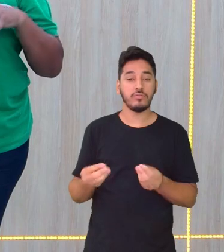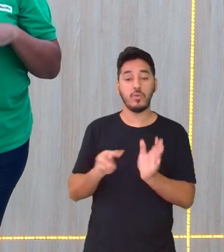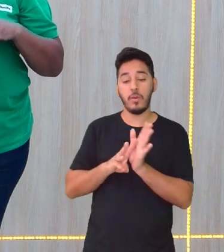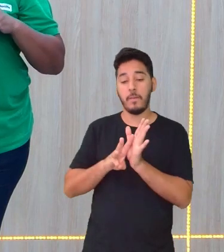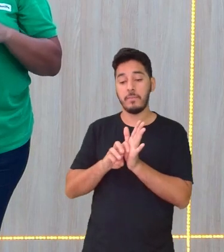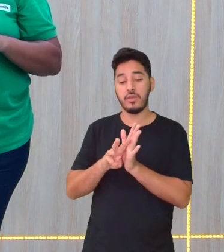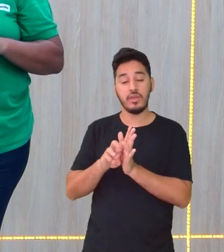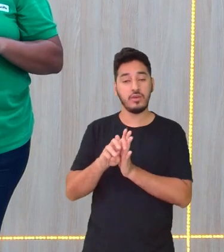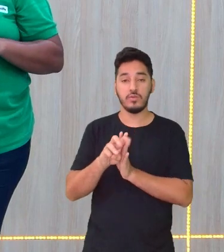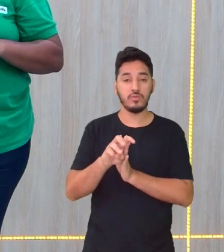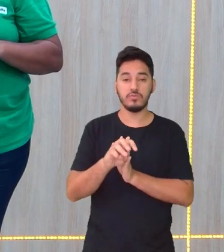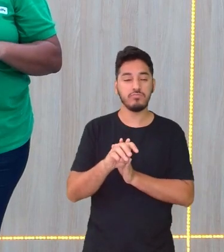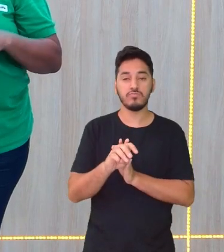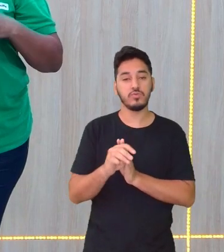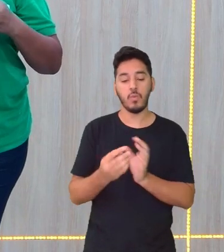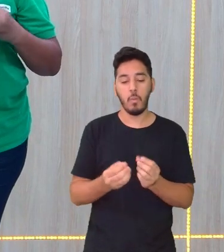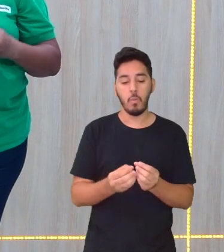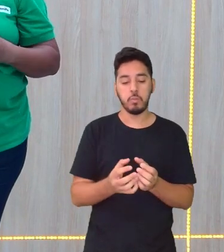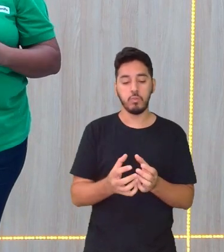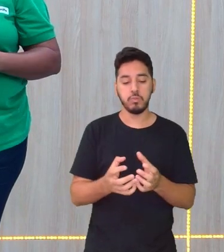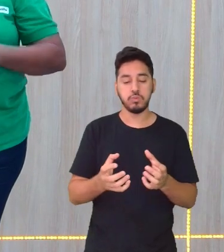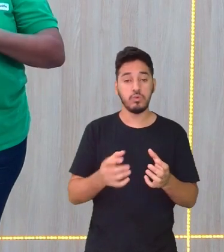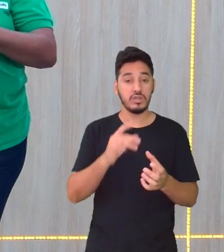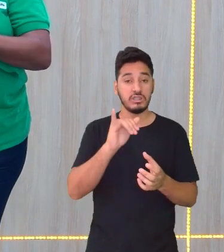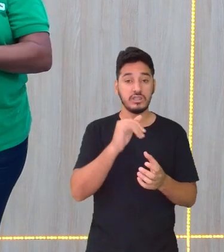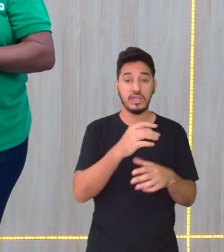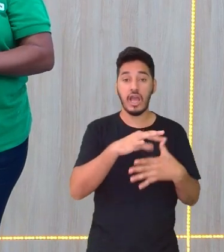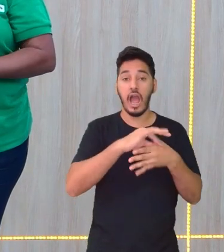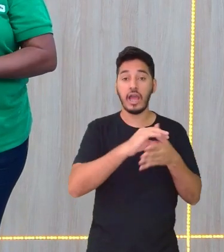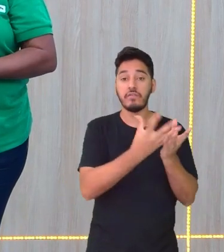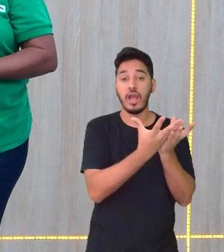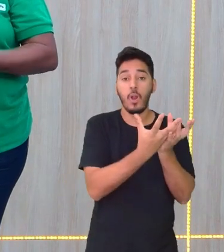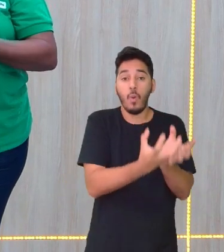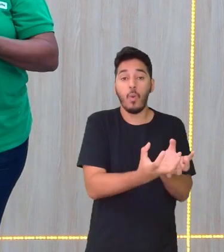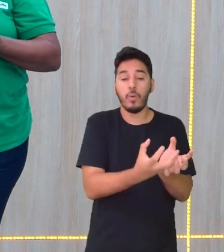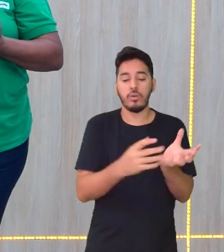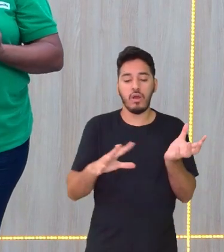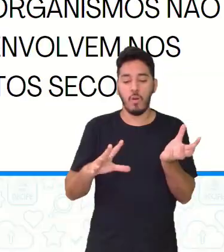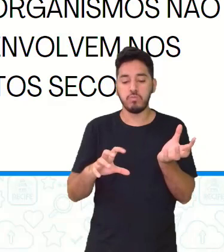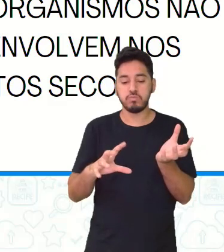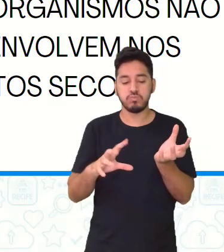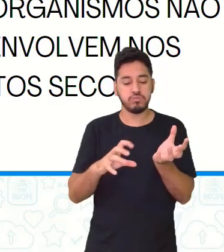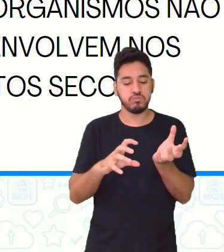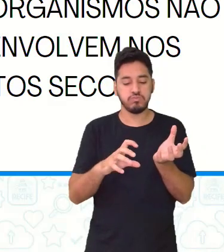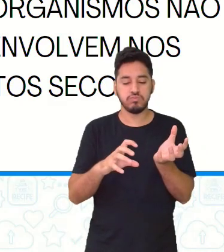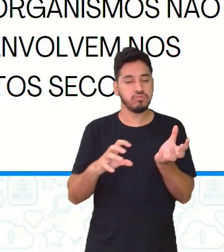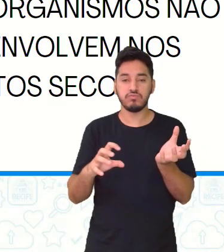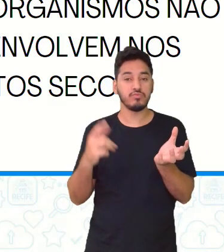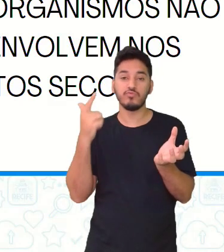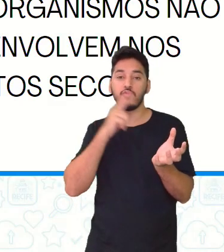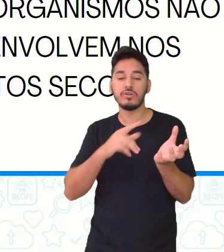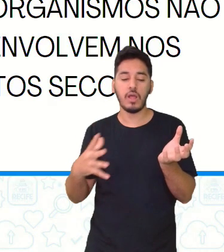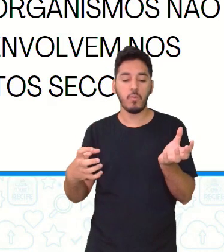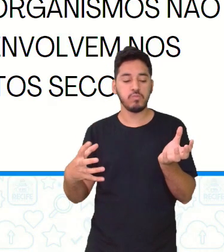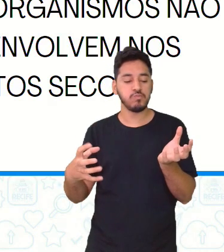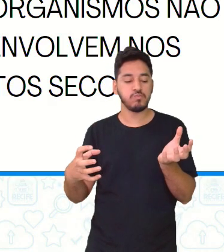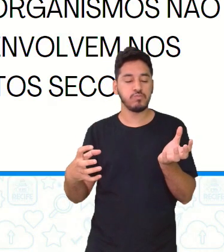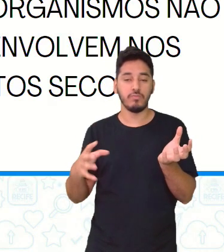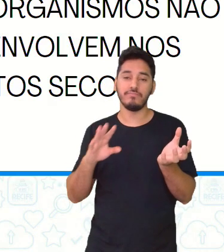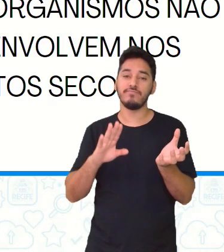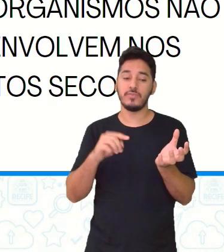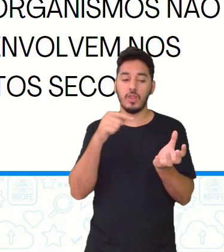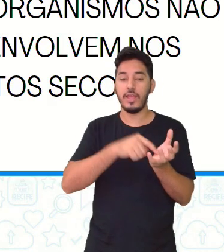se desenvolvem nos alimentos secos. Então, também é uma outra tecnologia que vai fazer com que esse alimento